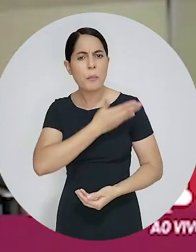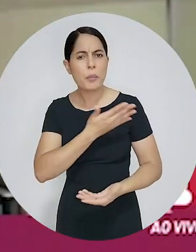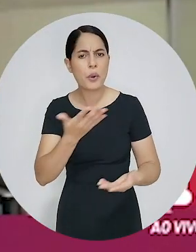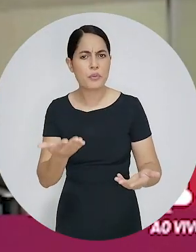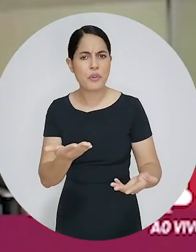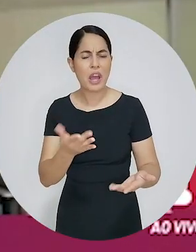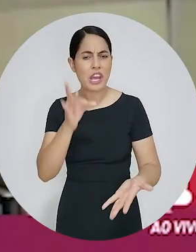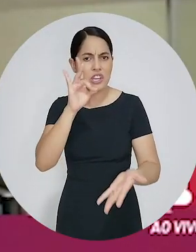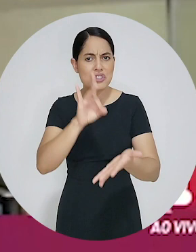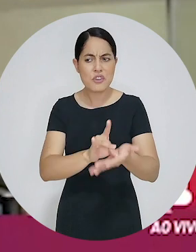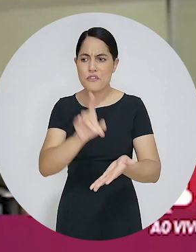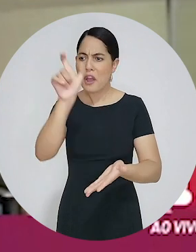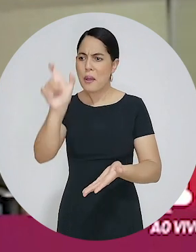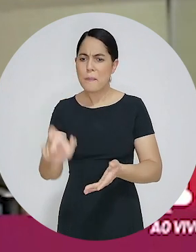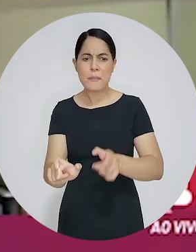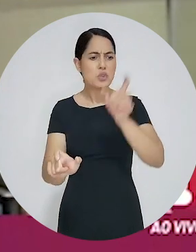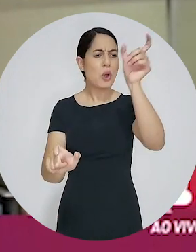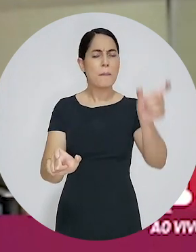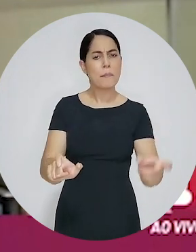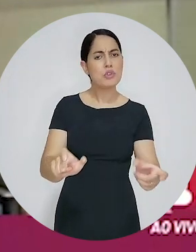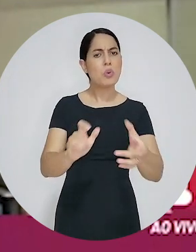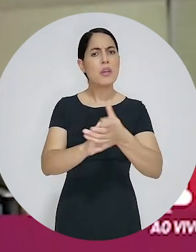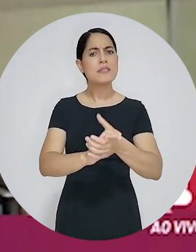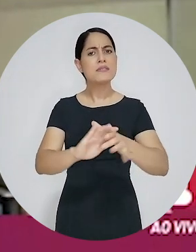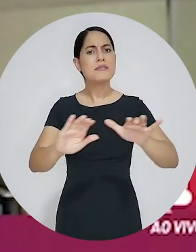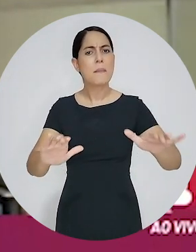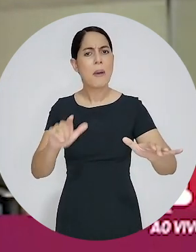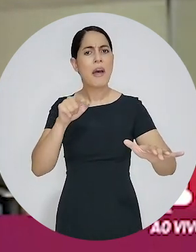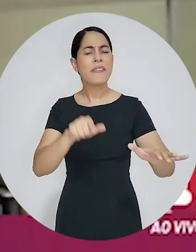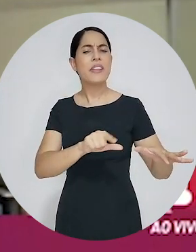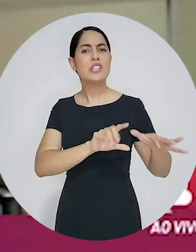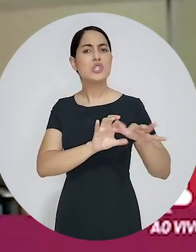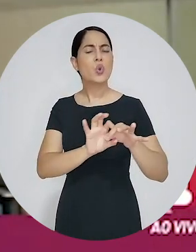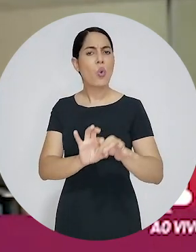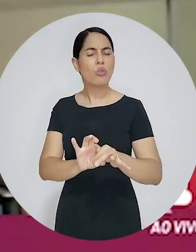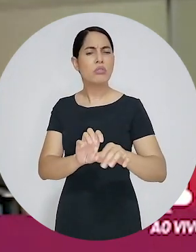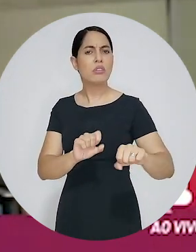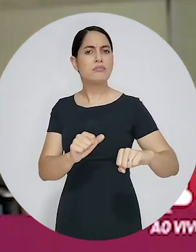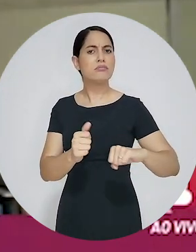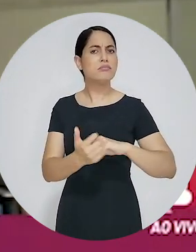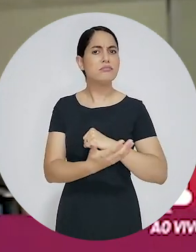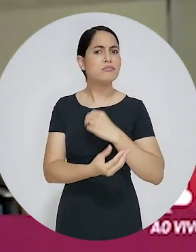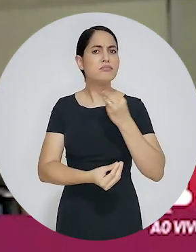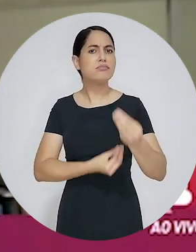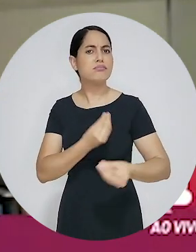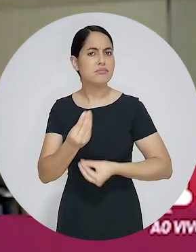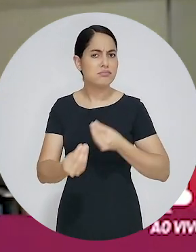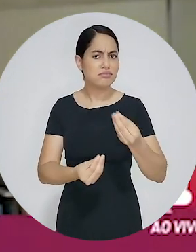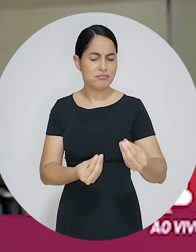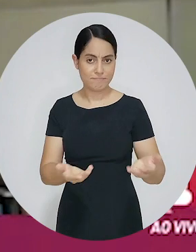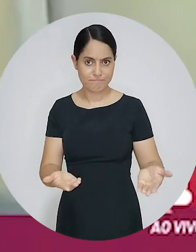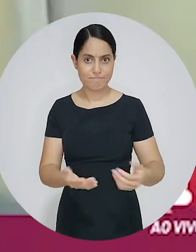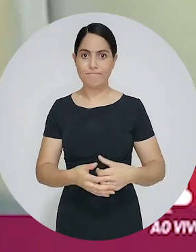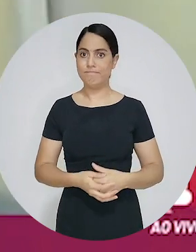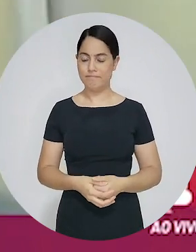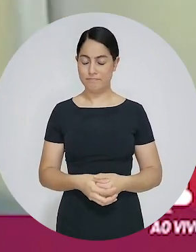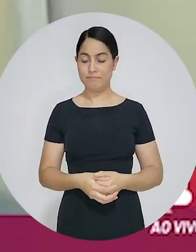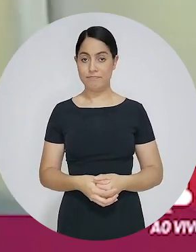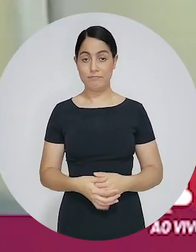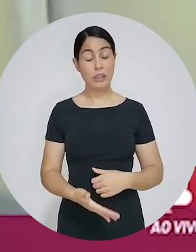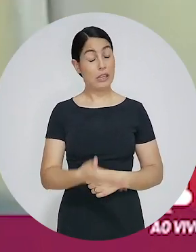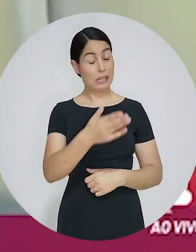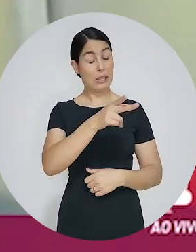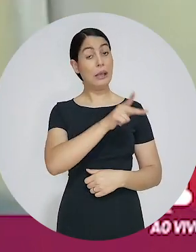uma separação de fatos, uma separação de fato dentro dessa realidade. Professor